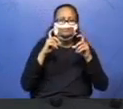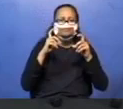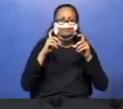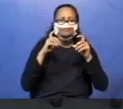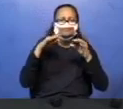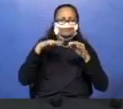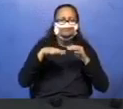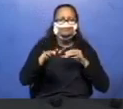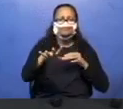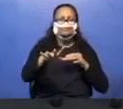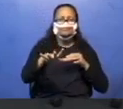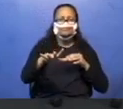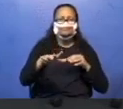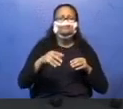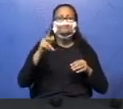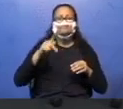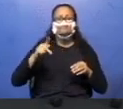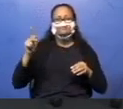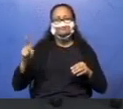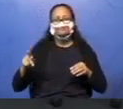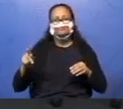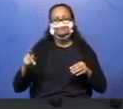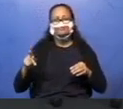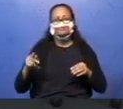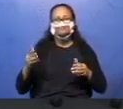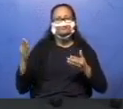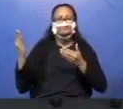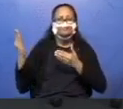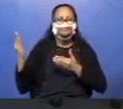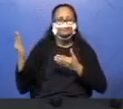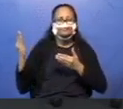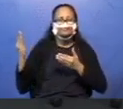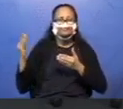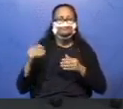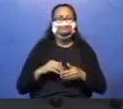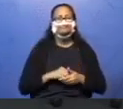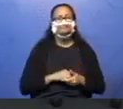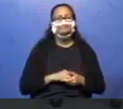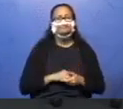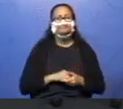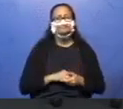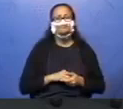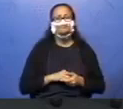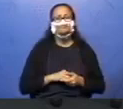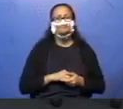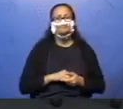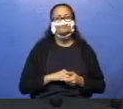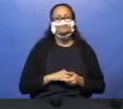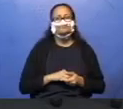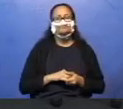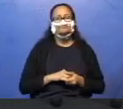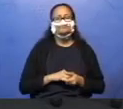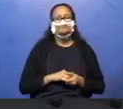lá para sua professora, para você aparecer aqui, ó, no final das nossas aulas.